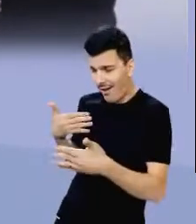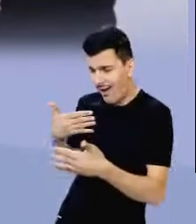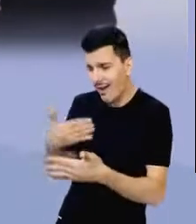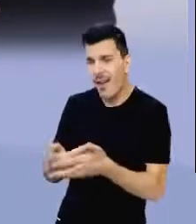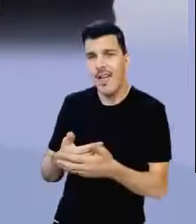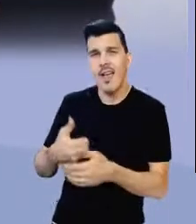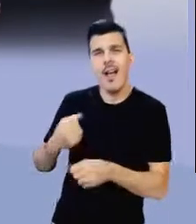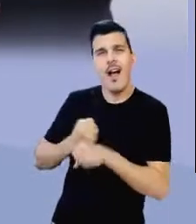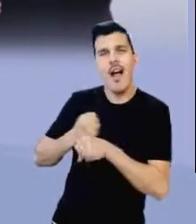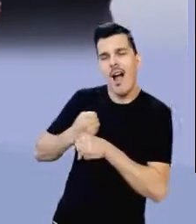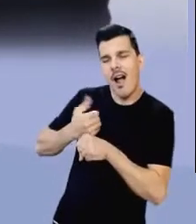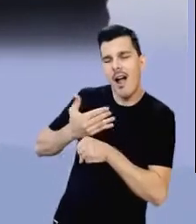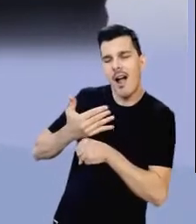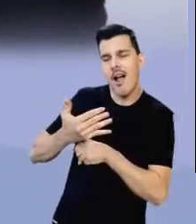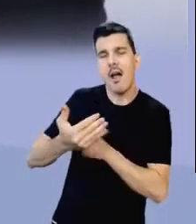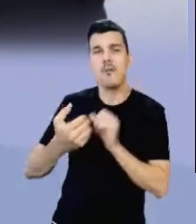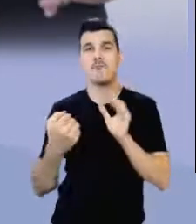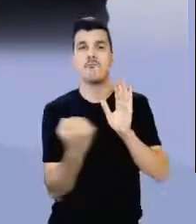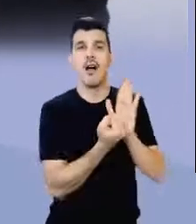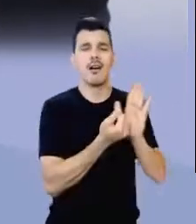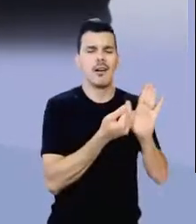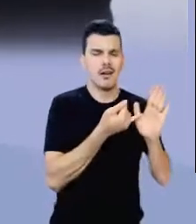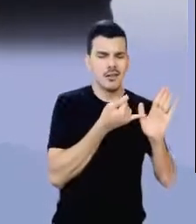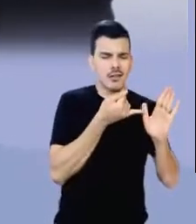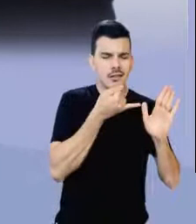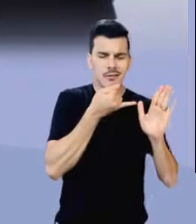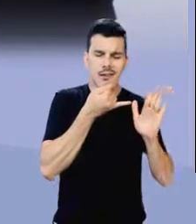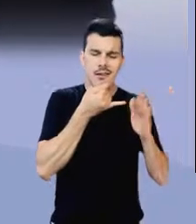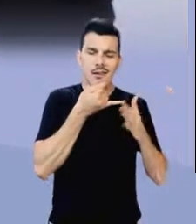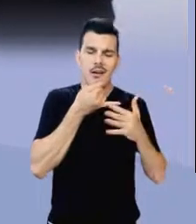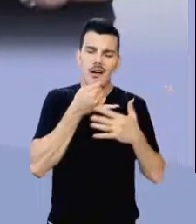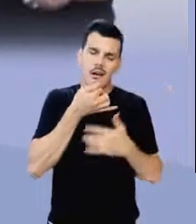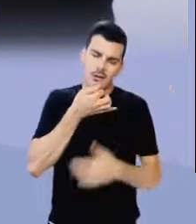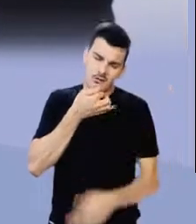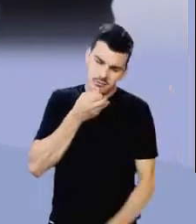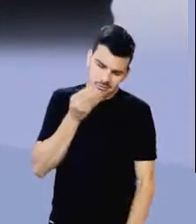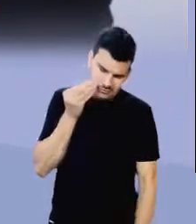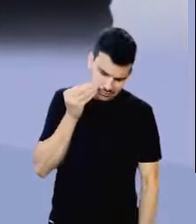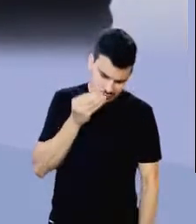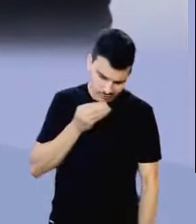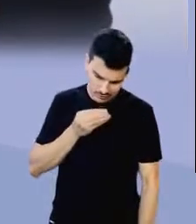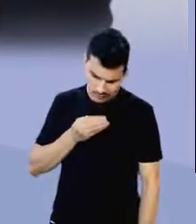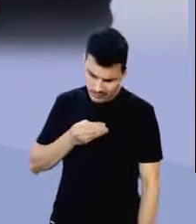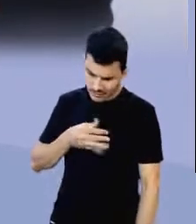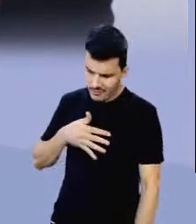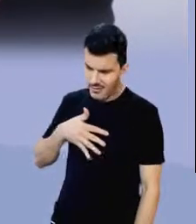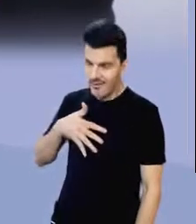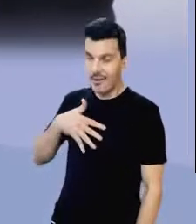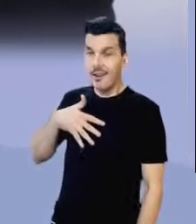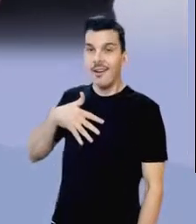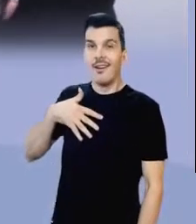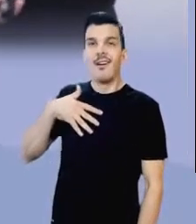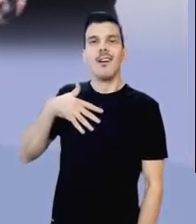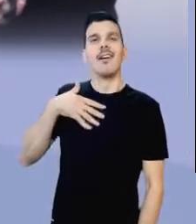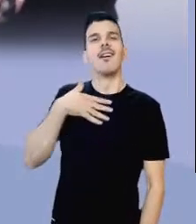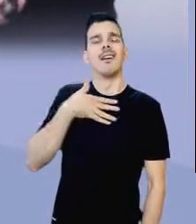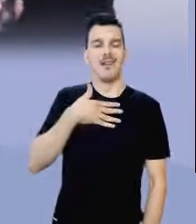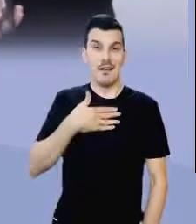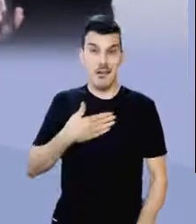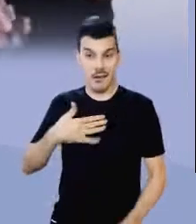tempo serão marcados por tristeza, notas de desencanto. Haverá nesse